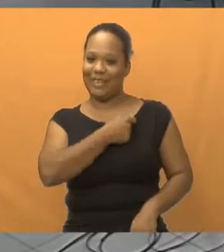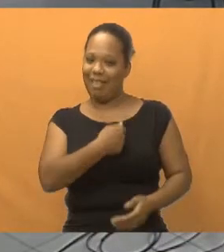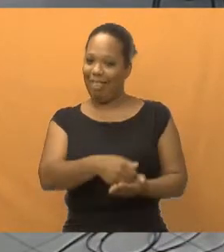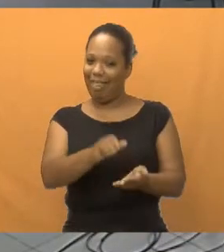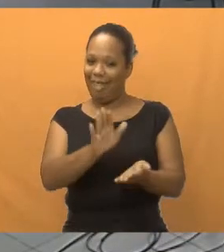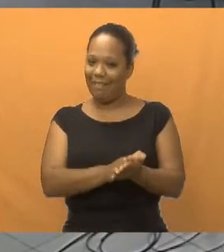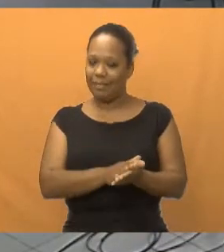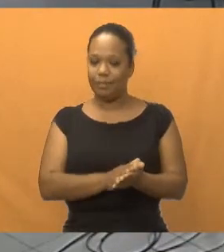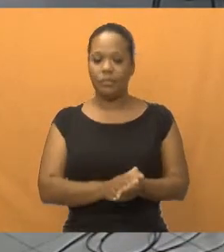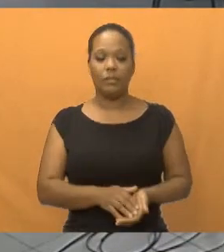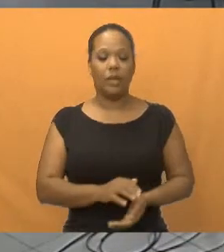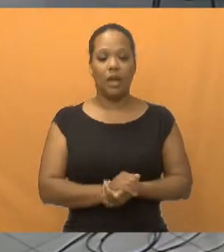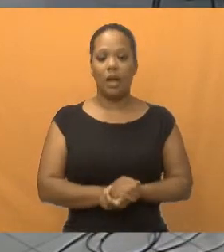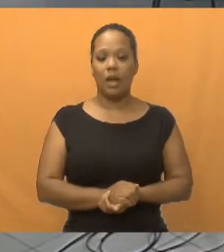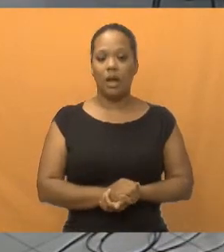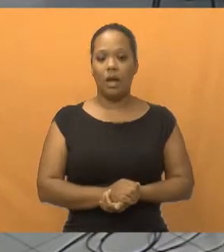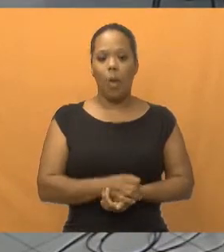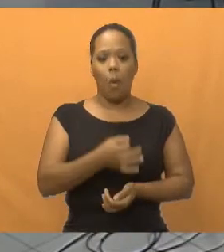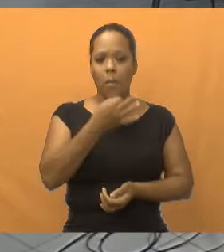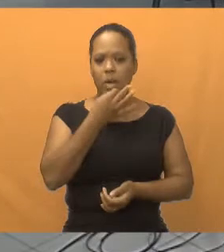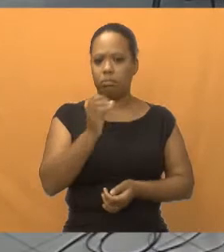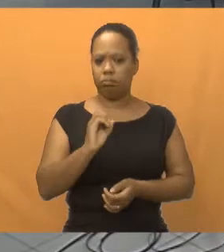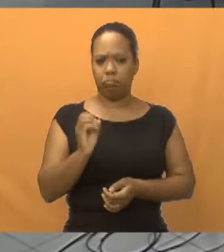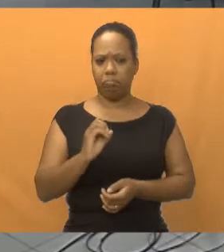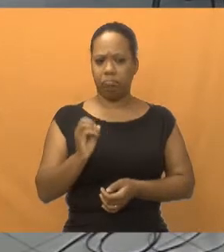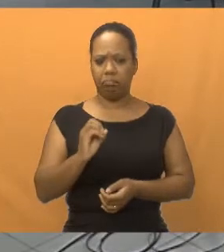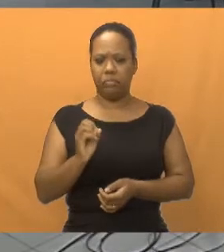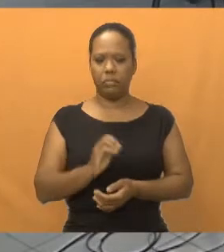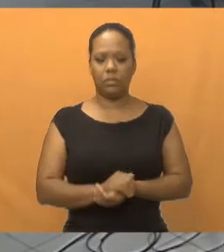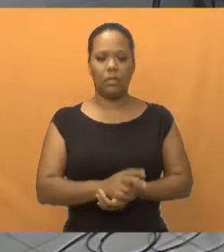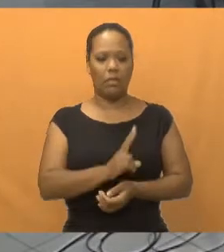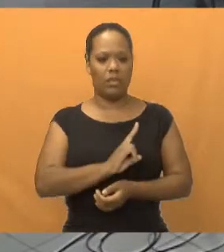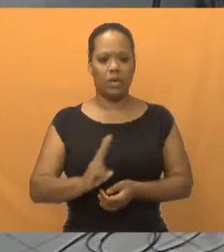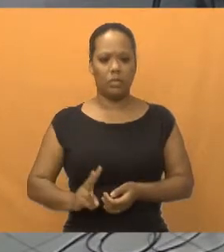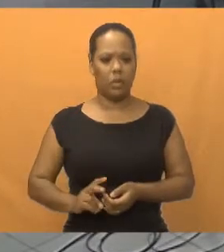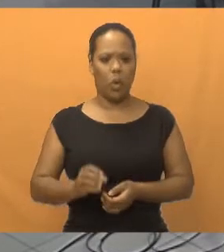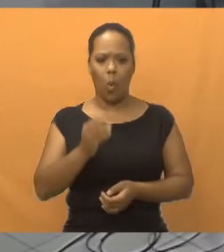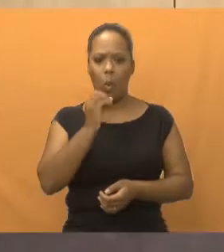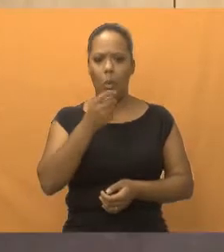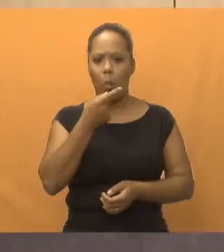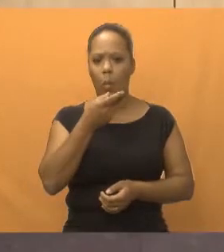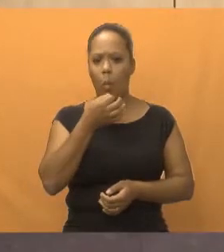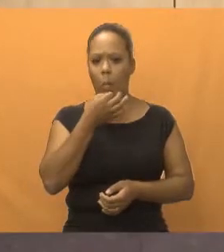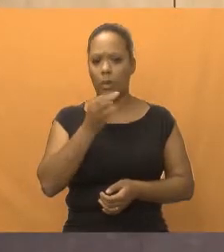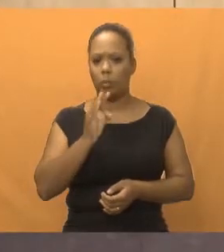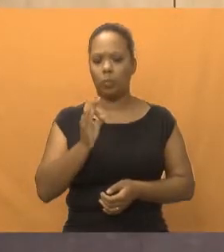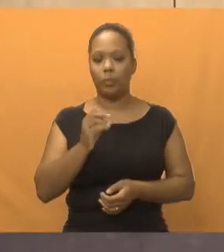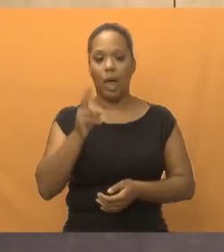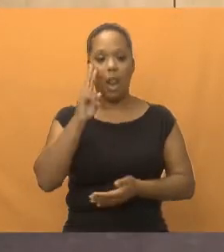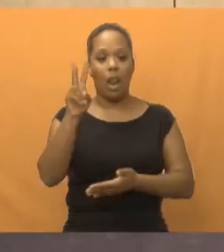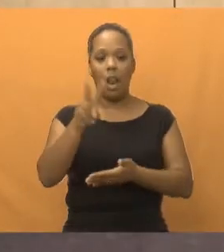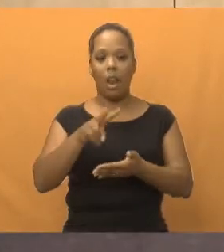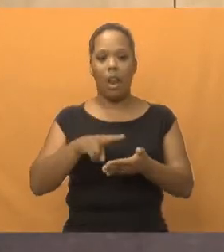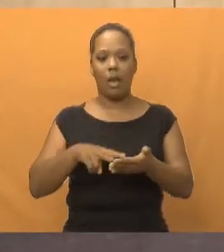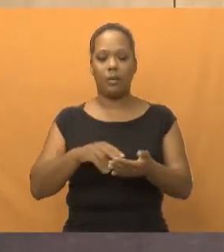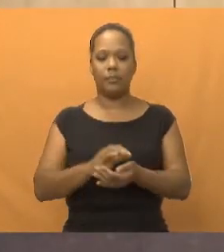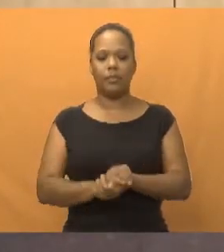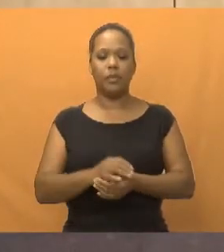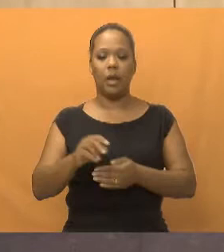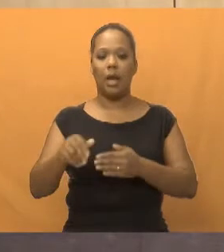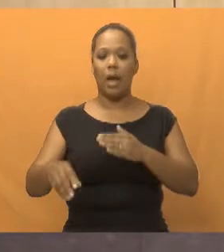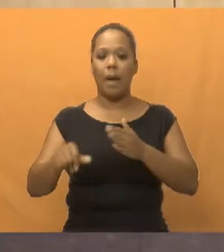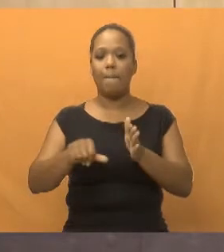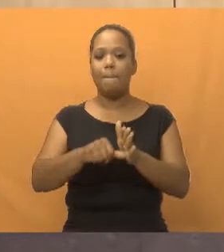Não havendo mais nenhum vereador que queira discutir a matéria, eu peço ao primeiro secretário que proceda à leitura da primeira emenda ao